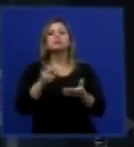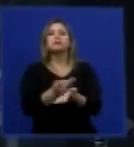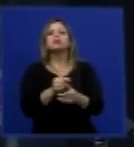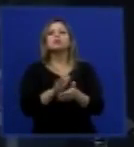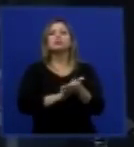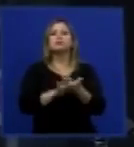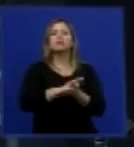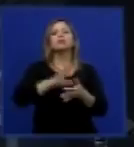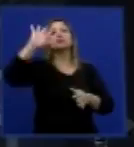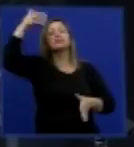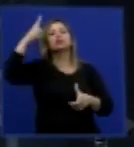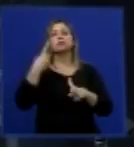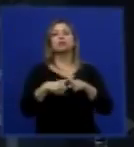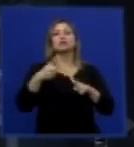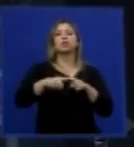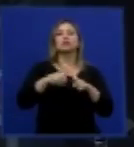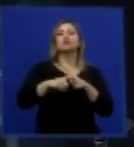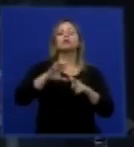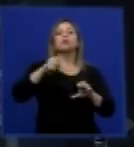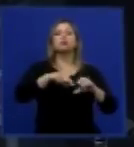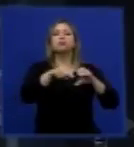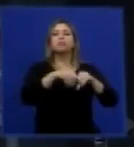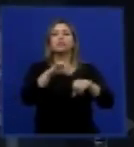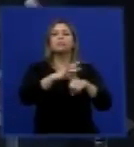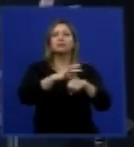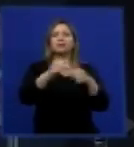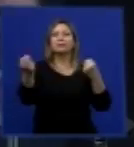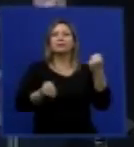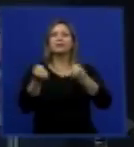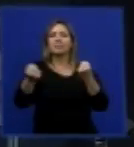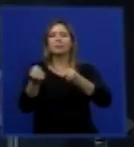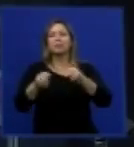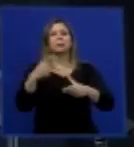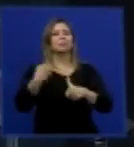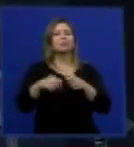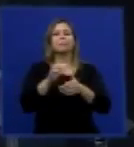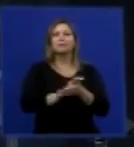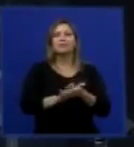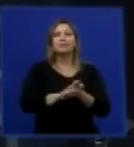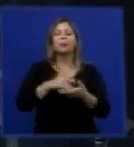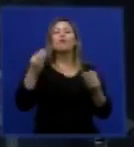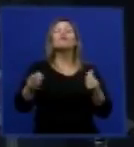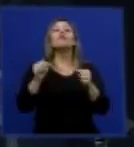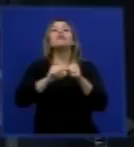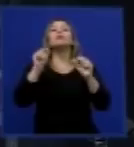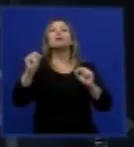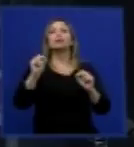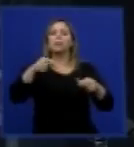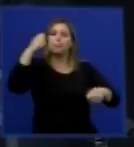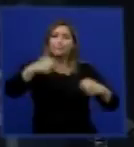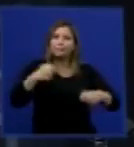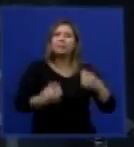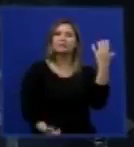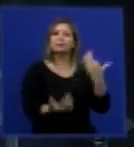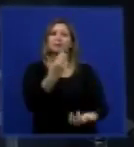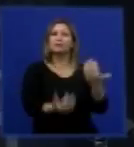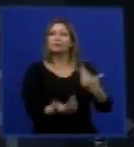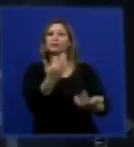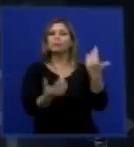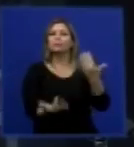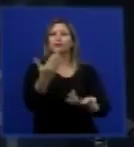para essa questão dos pneus não há outra solução senão incinerá-las através dos fornos de